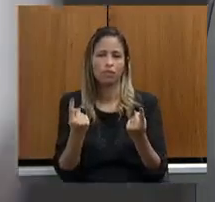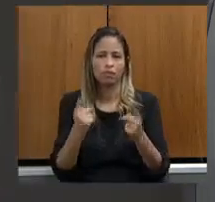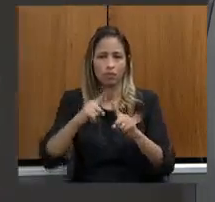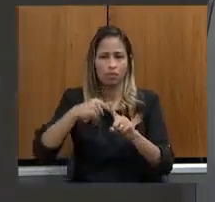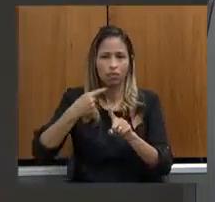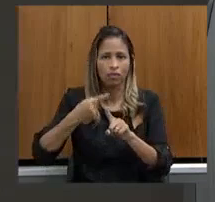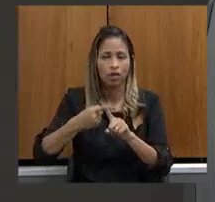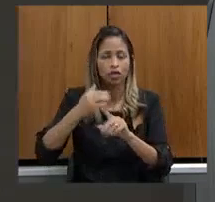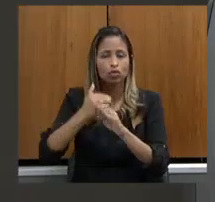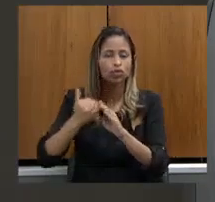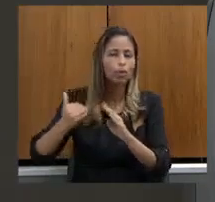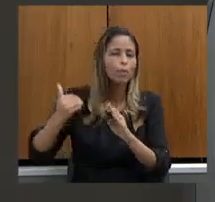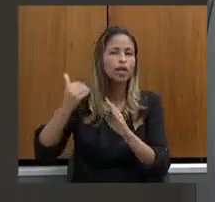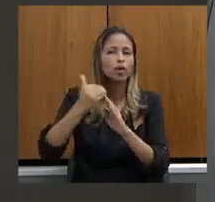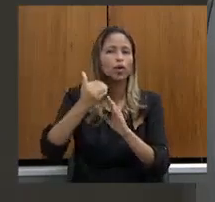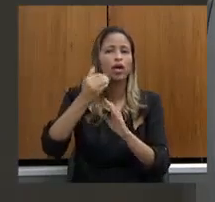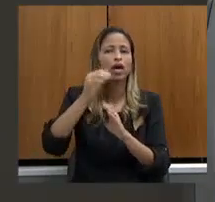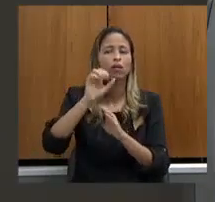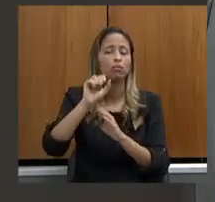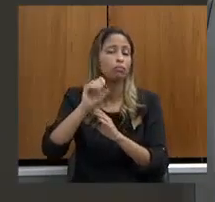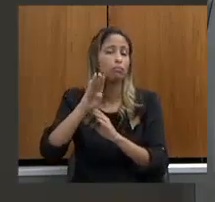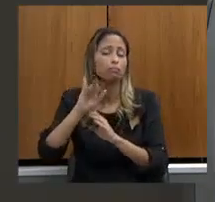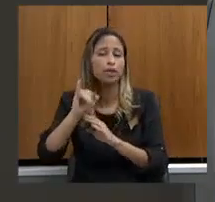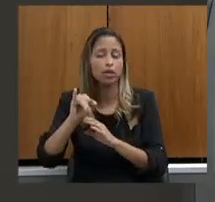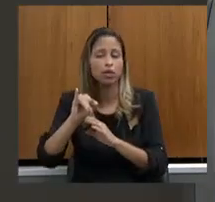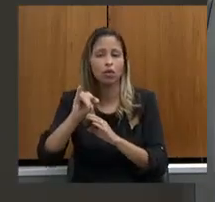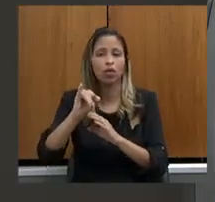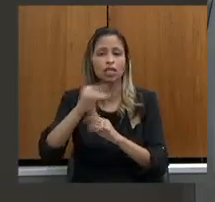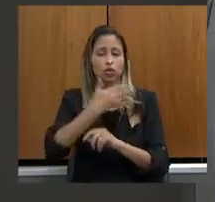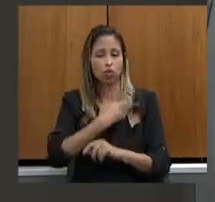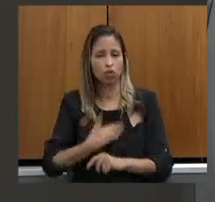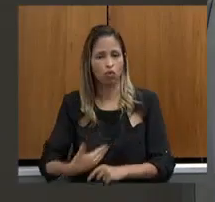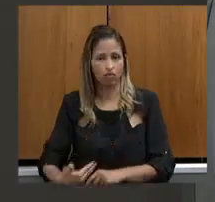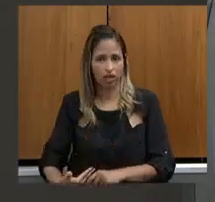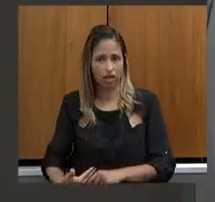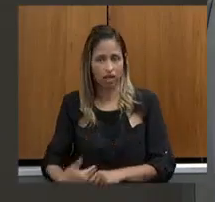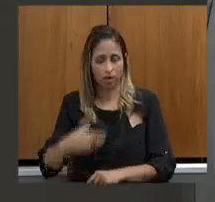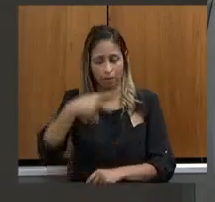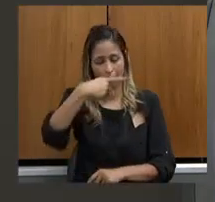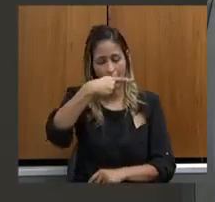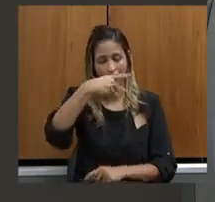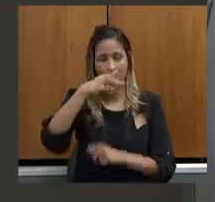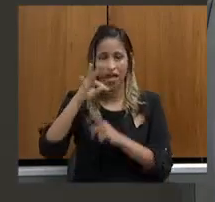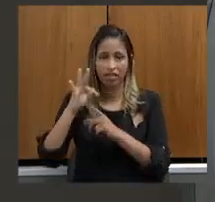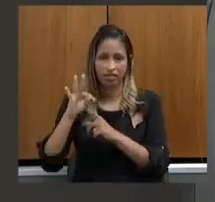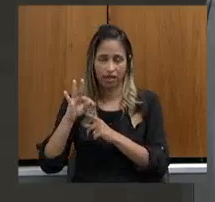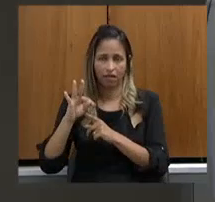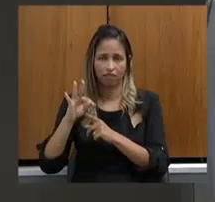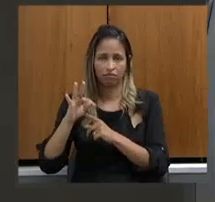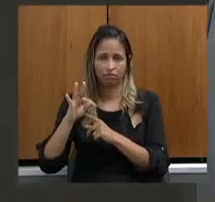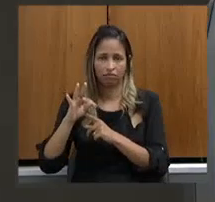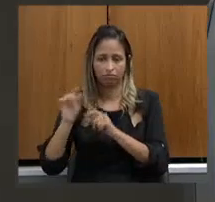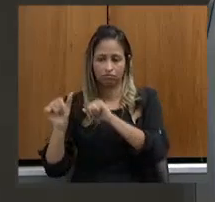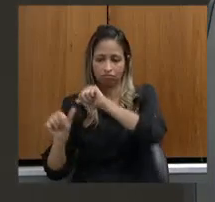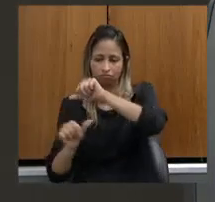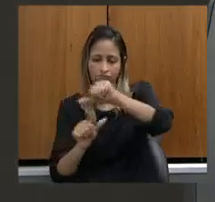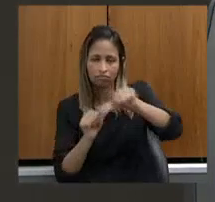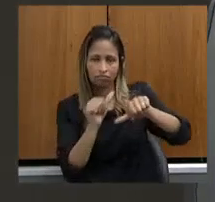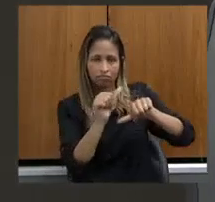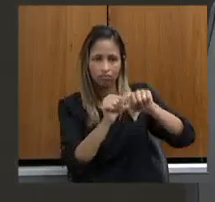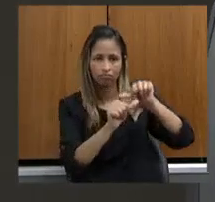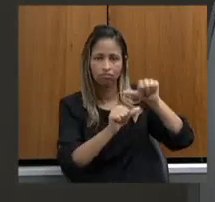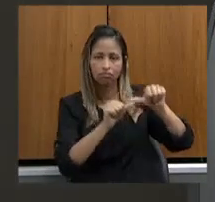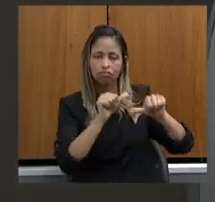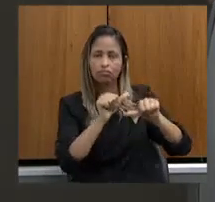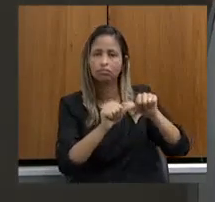recursos superior a 8 bilhões vai notar que durante o governo do PT a receita de transferência acumulou